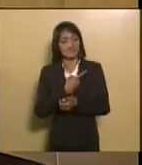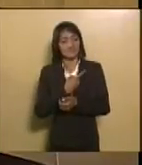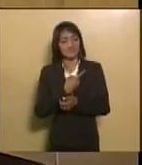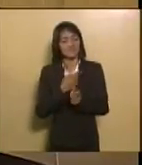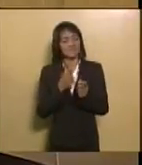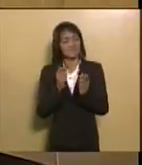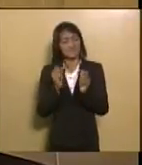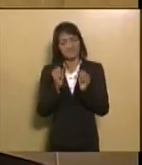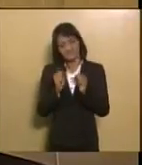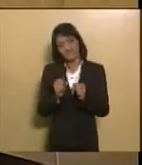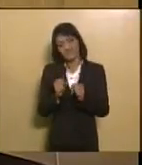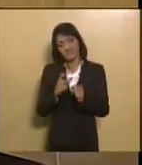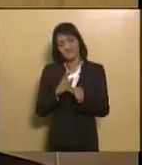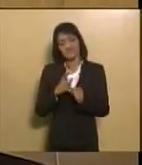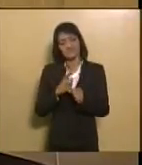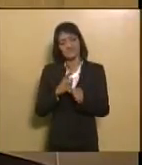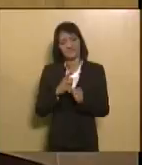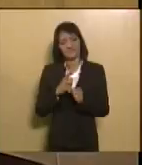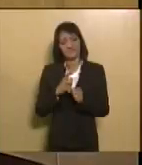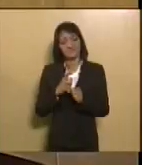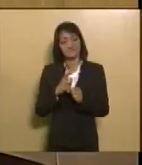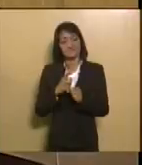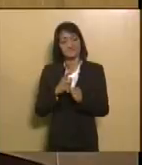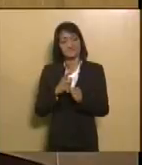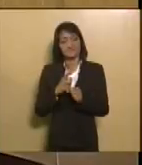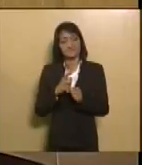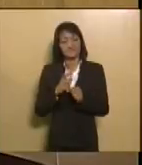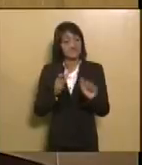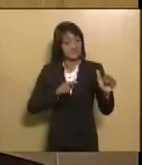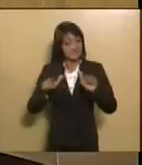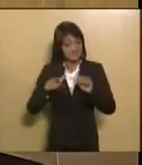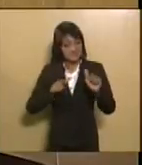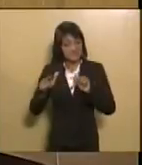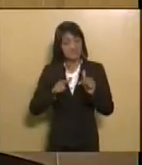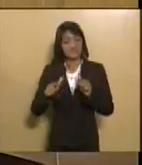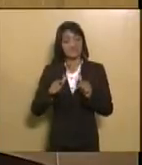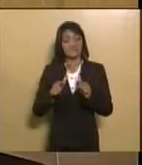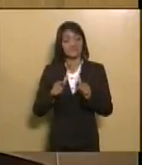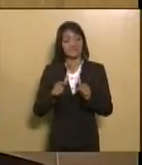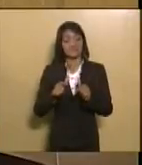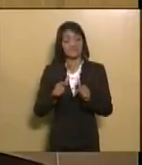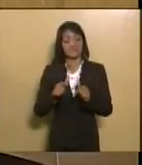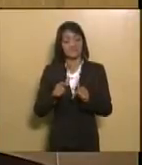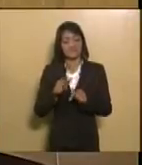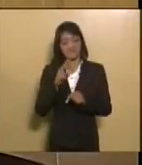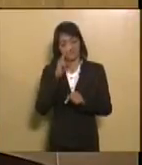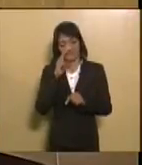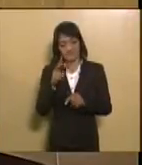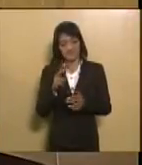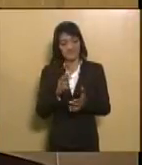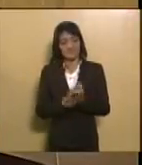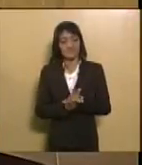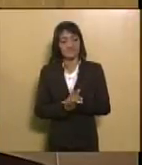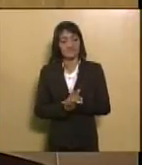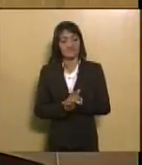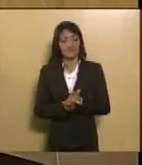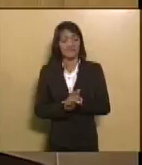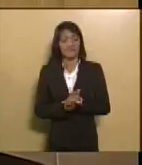um período de intensa atividade e de produção